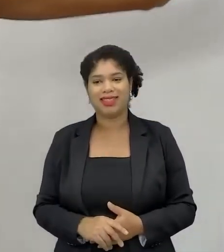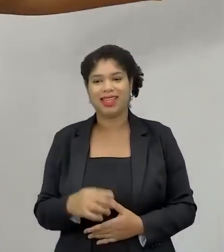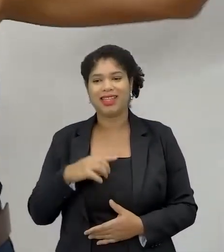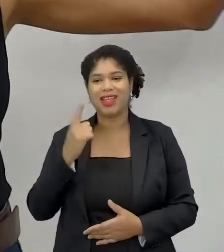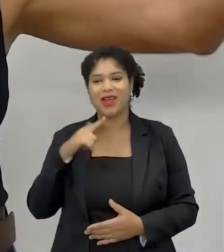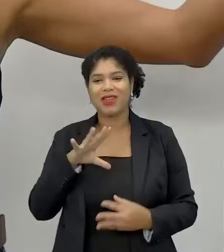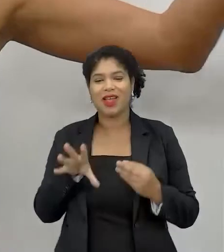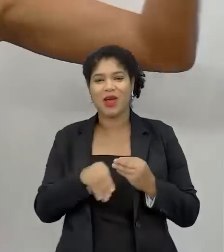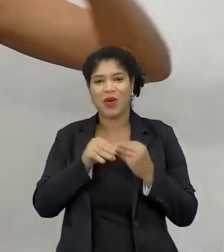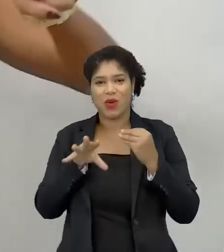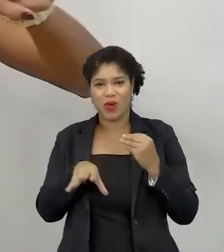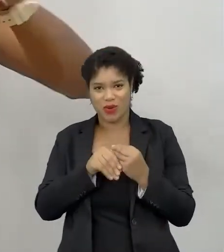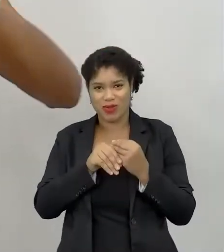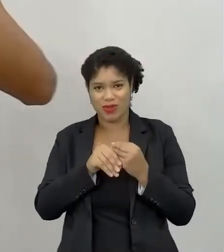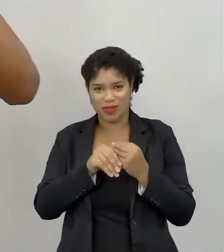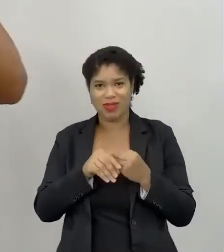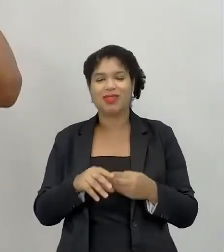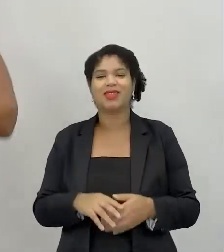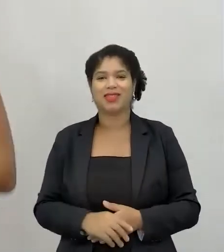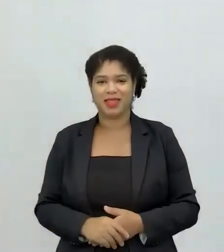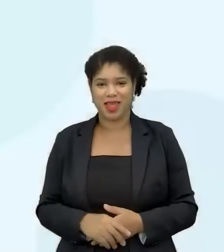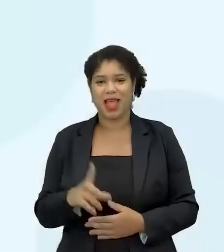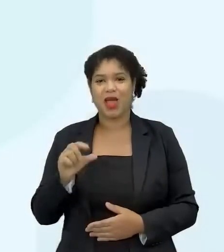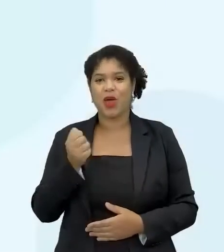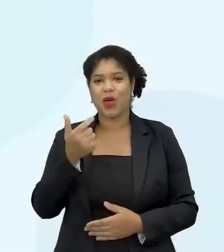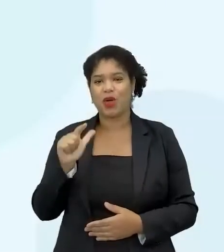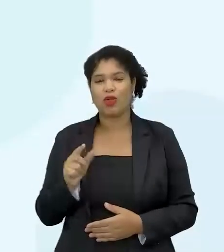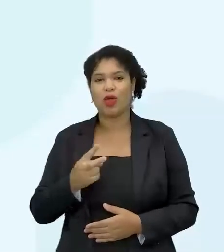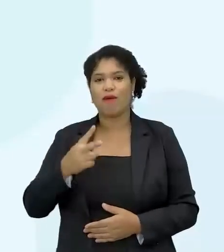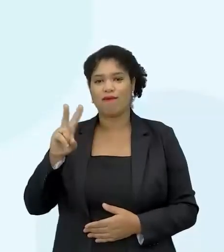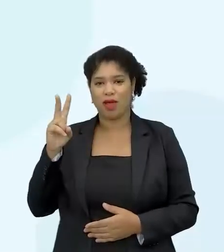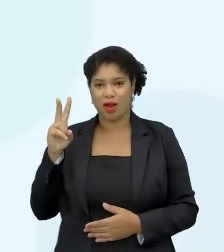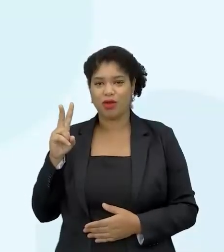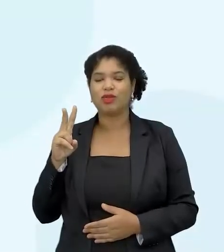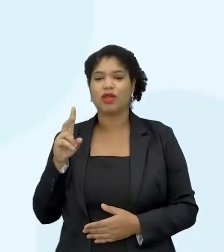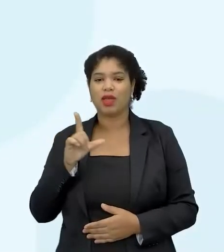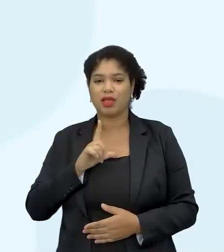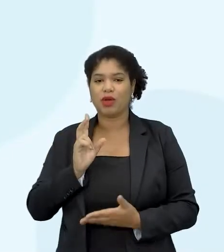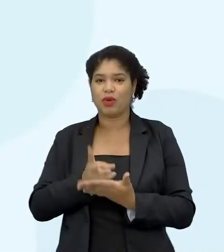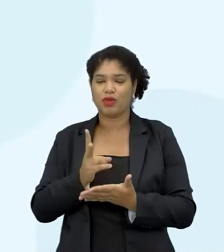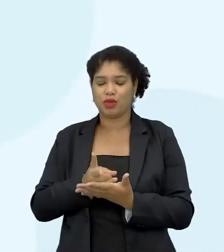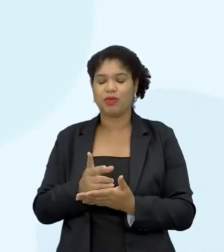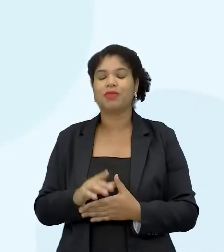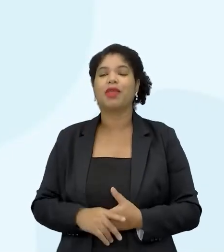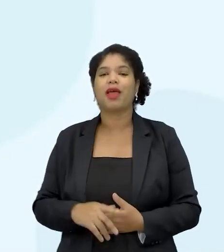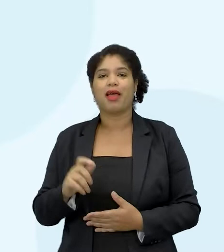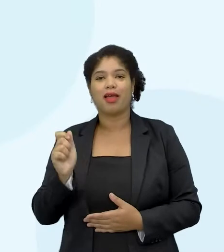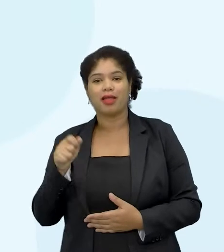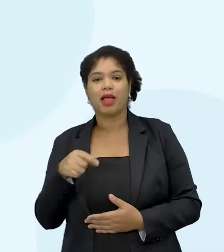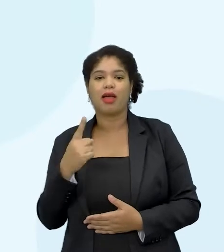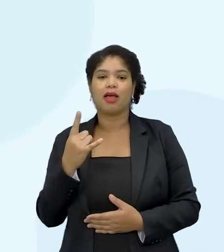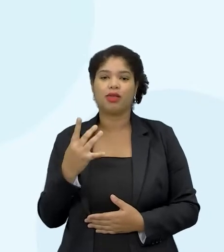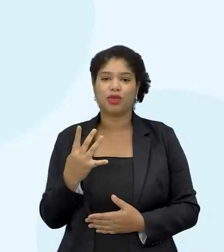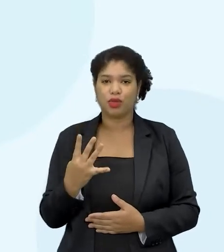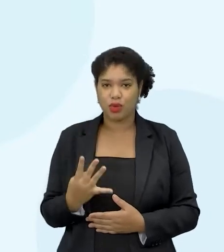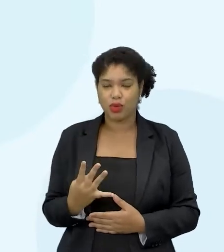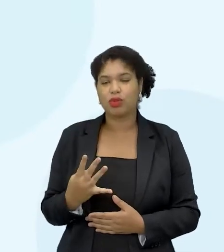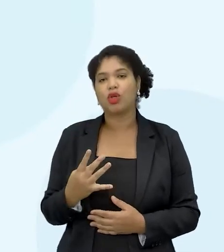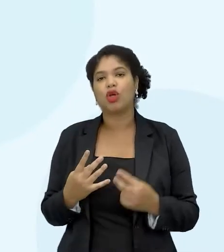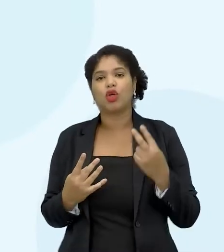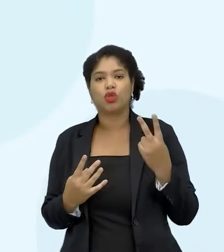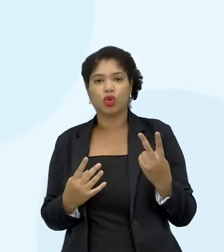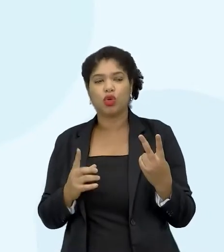É um acréscimo além do valor fixo que ele tem. Então, uma camiseta custa 14, duas camisetas o